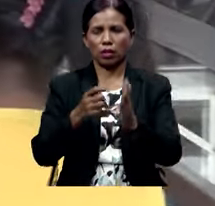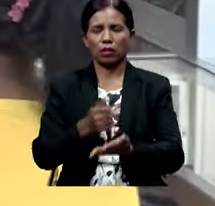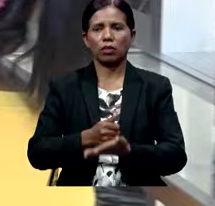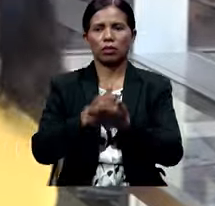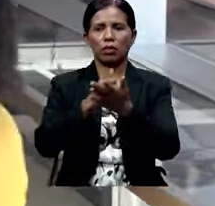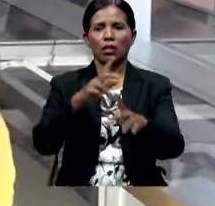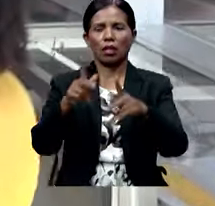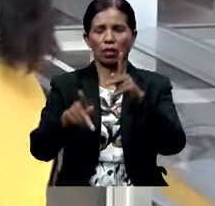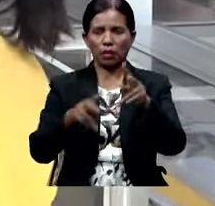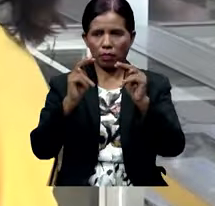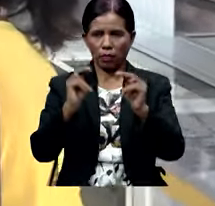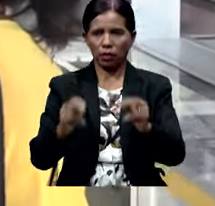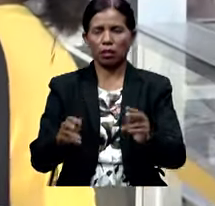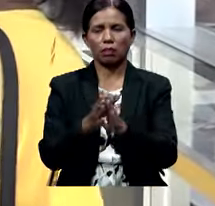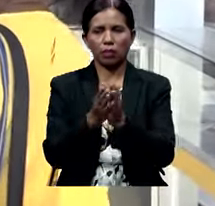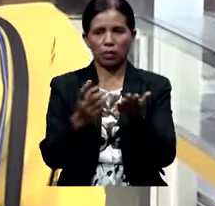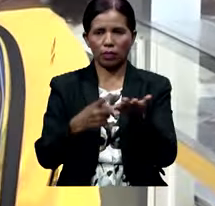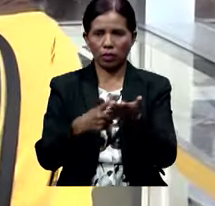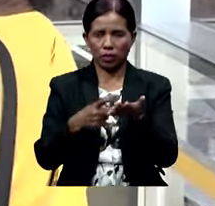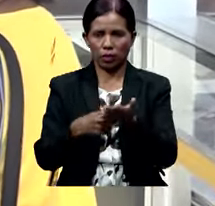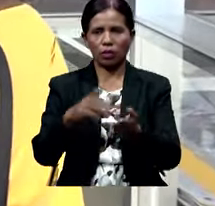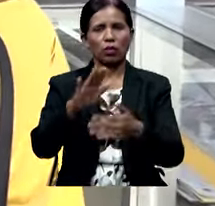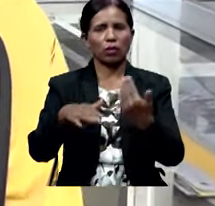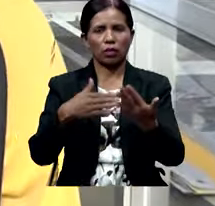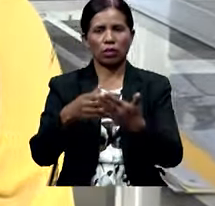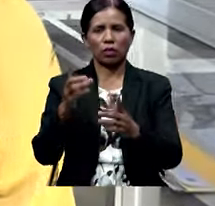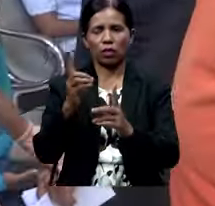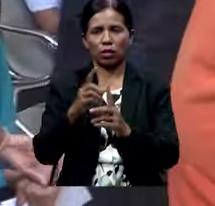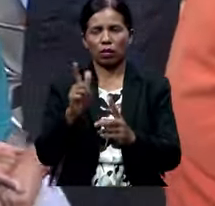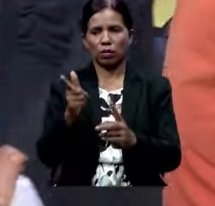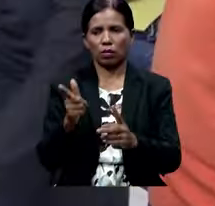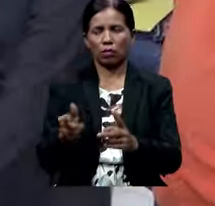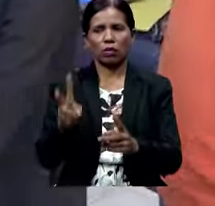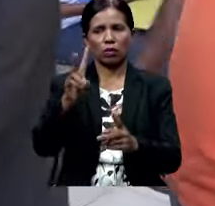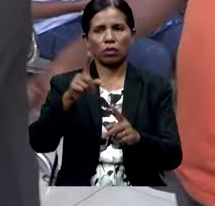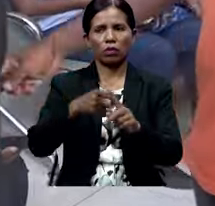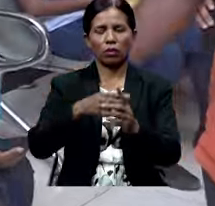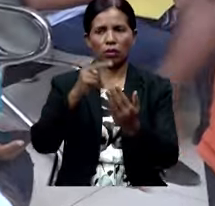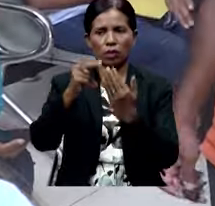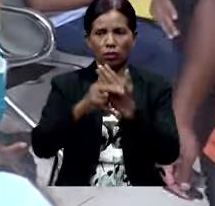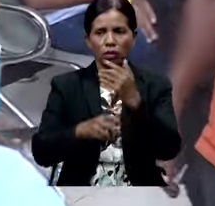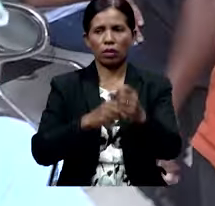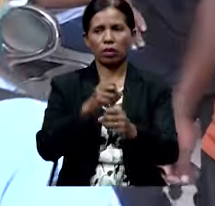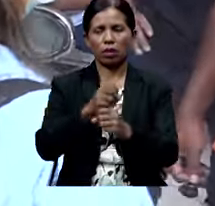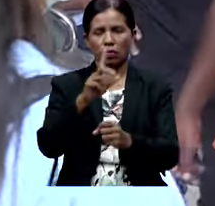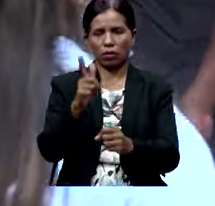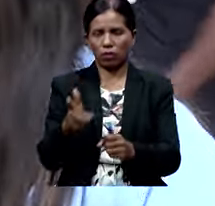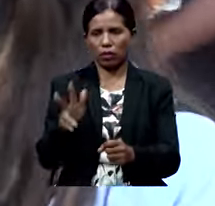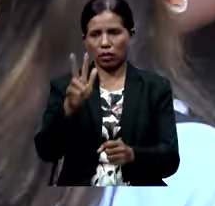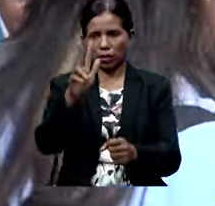ba cidadão nebe precisa passaporte ao tipo comum e a lorong ruano lores em rua fulang novembro tinang rihun ruano lores em